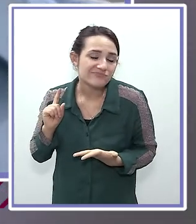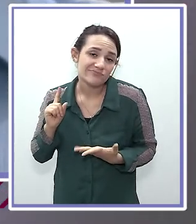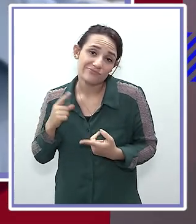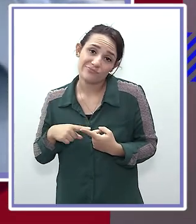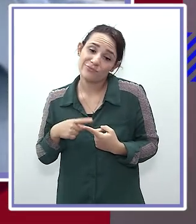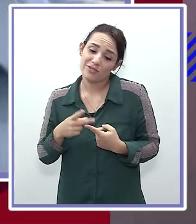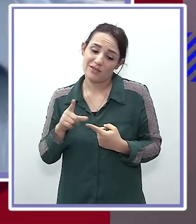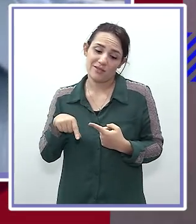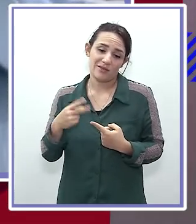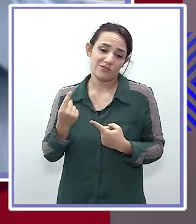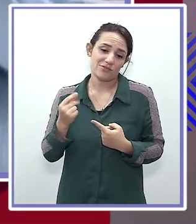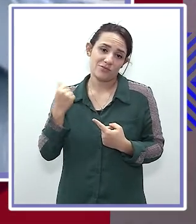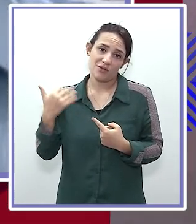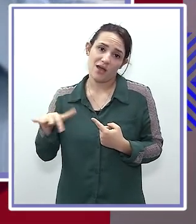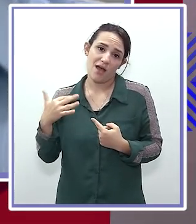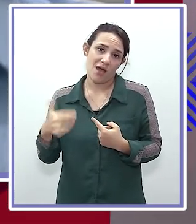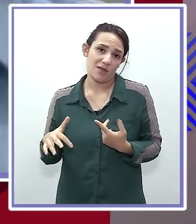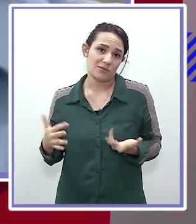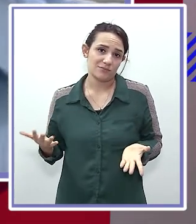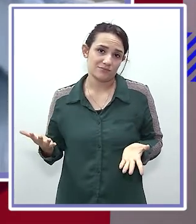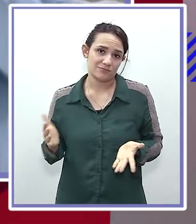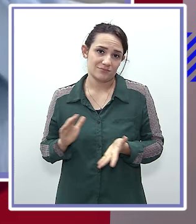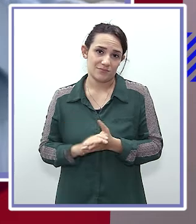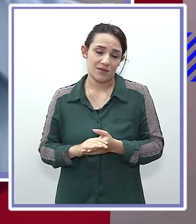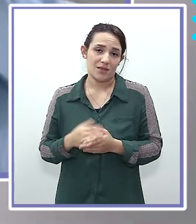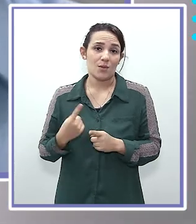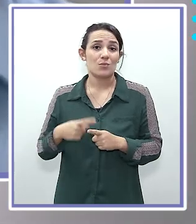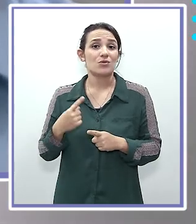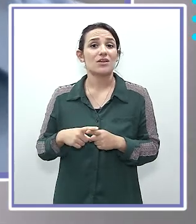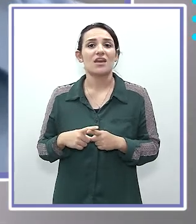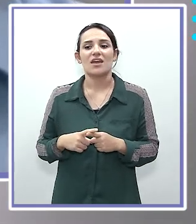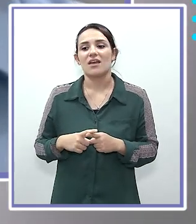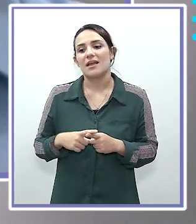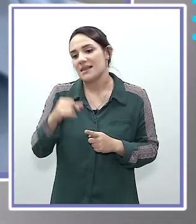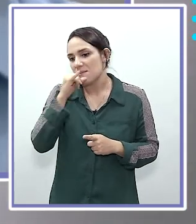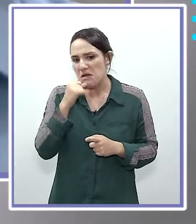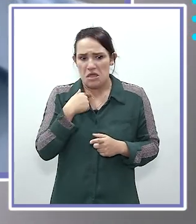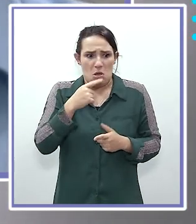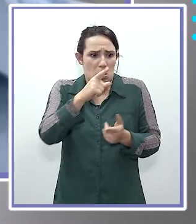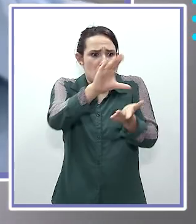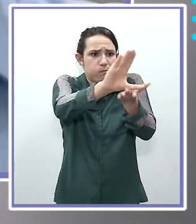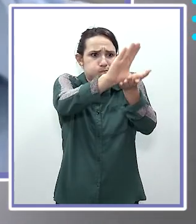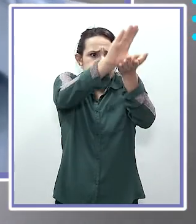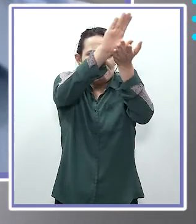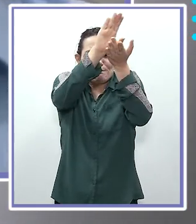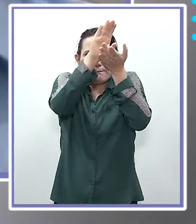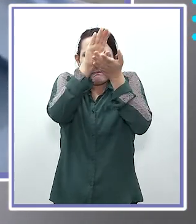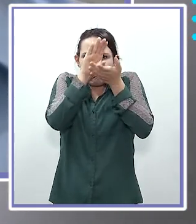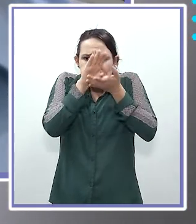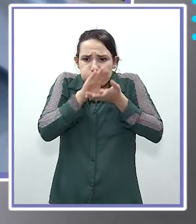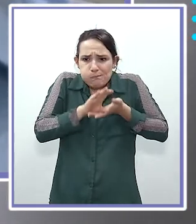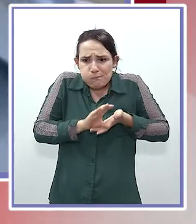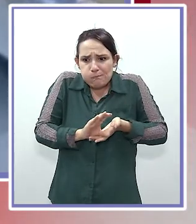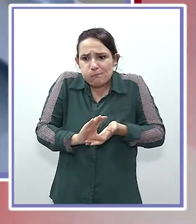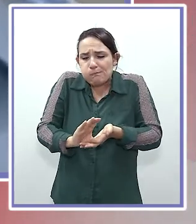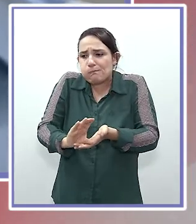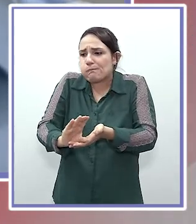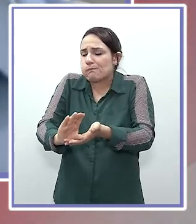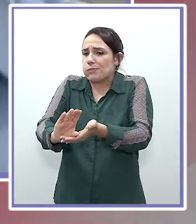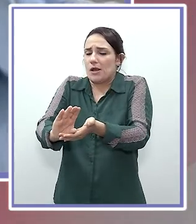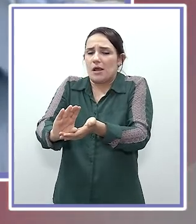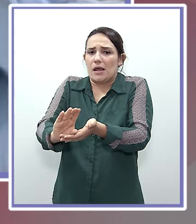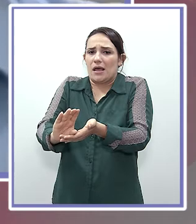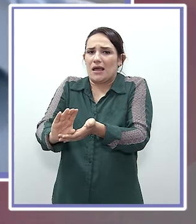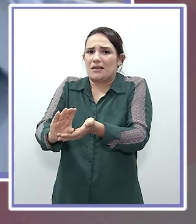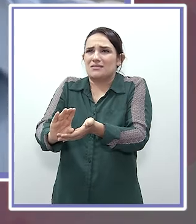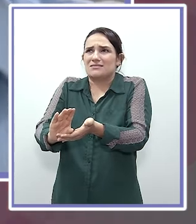governo acaba arriscando, né? Será que nós vamos ter outra crise hídrica igual essa? Tivemos mais duas, né, depois